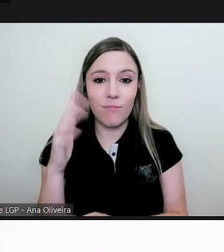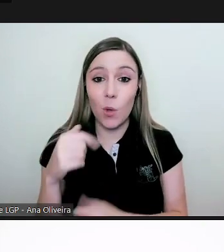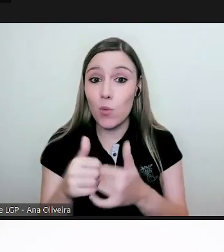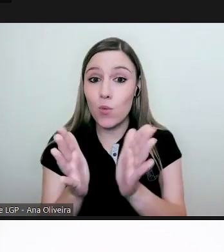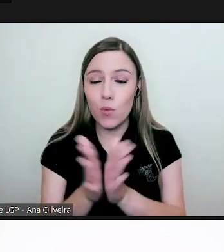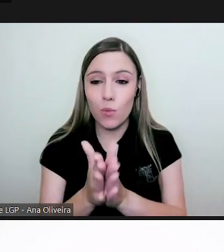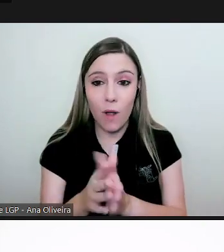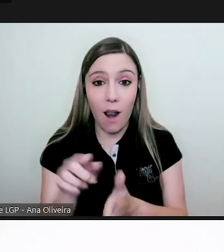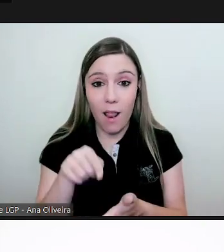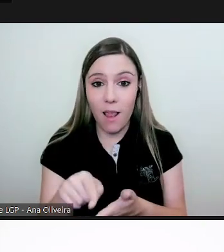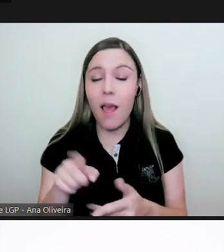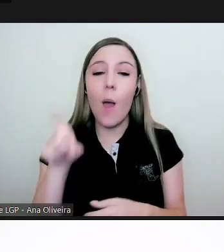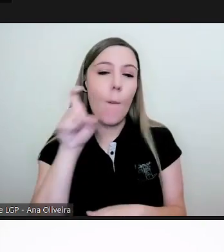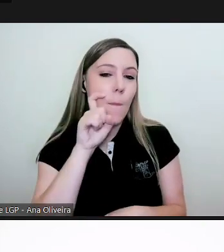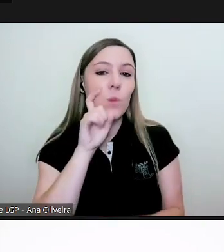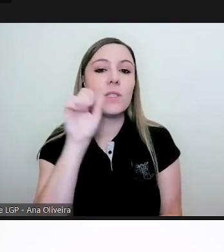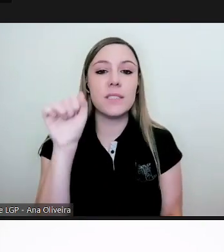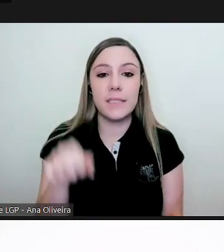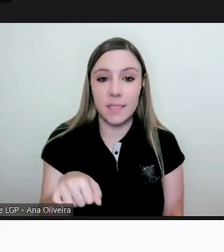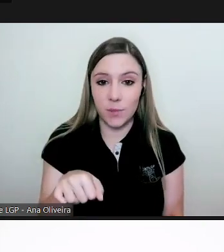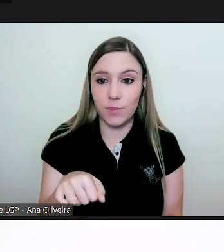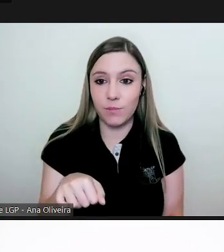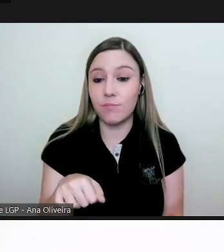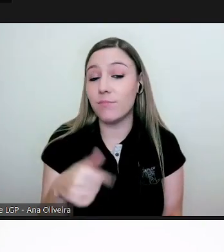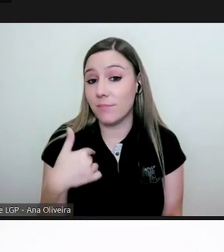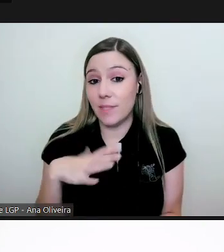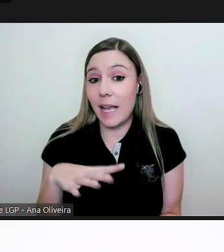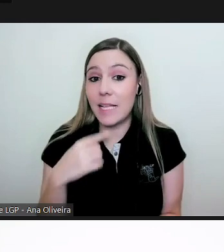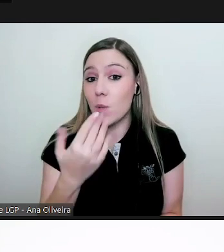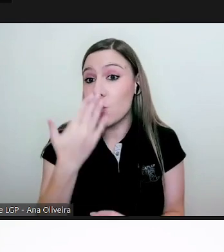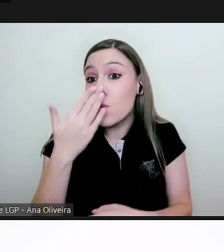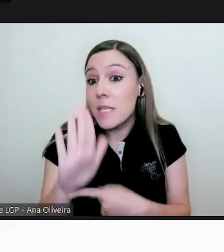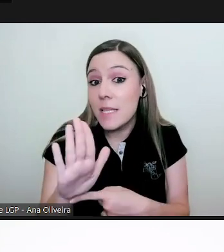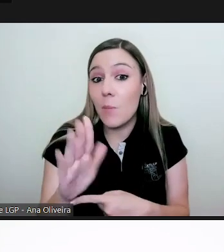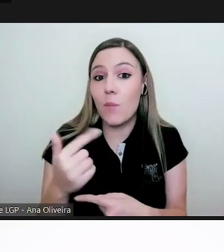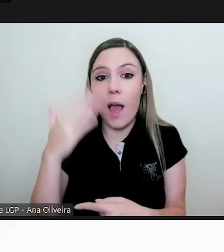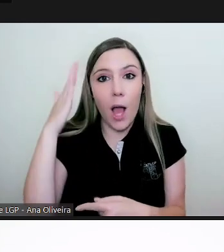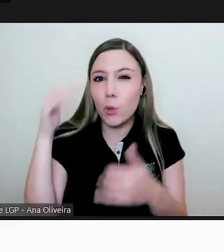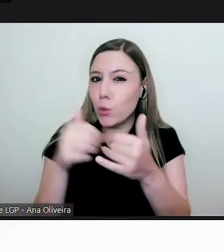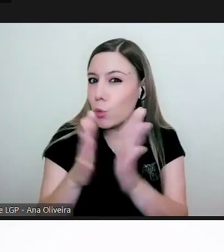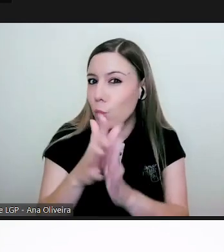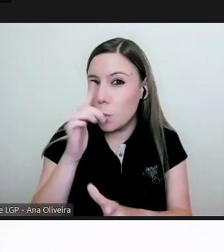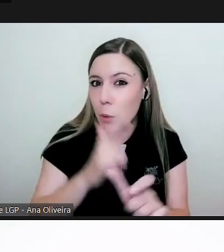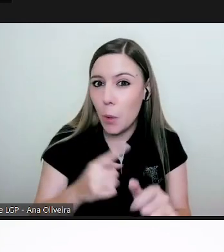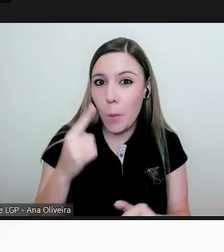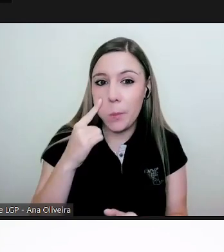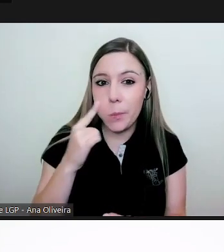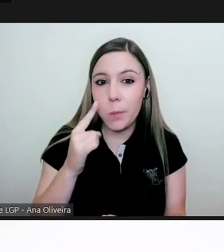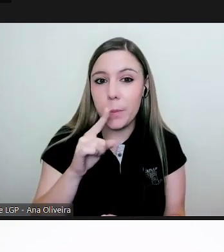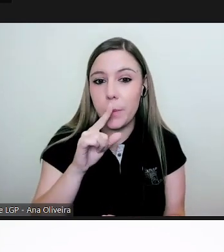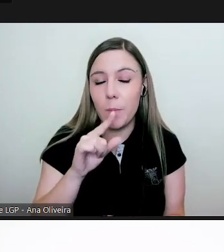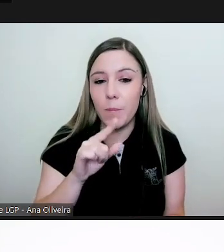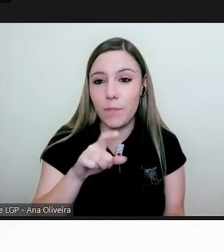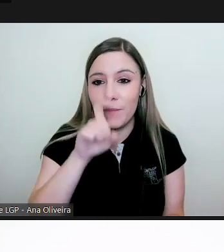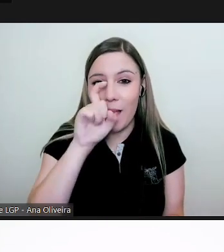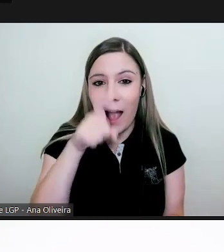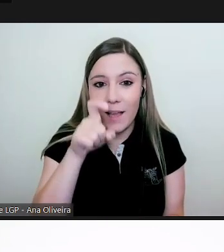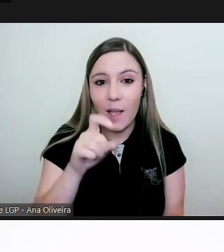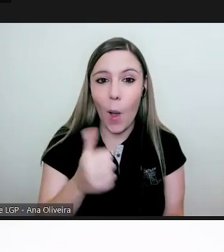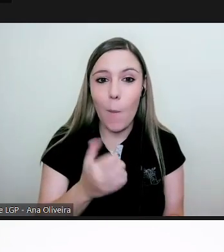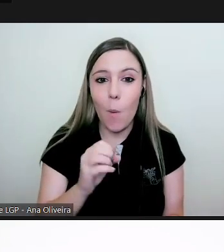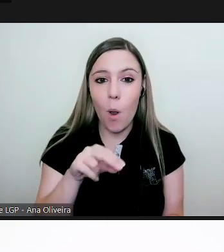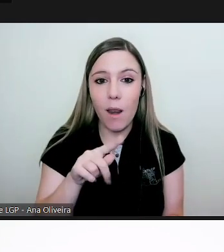descritas e protegidas. E quero dar um exemplo, que acho que toda a gente já ouviu falar da águia de Bonelli. A águia de Bonelli